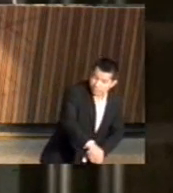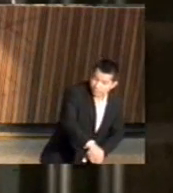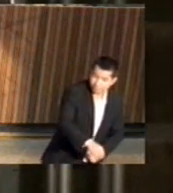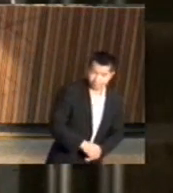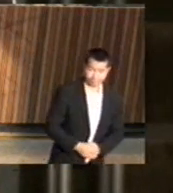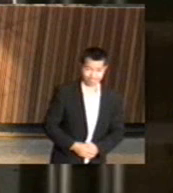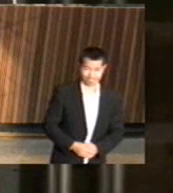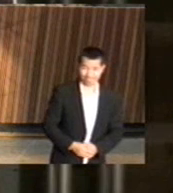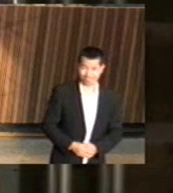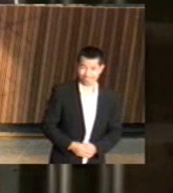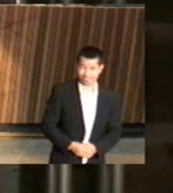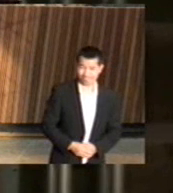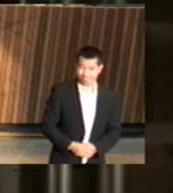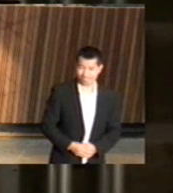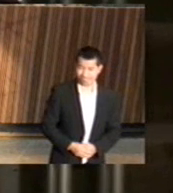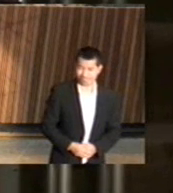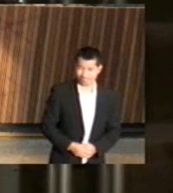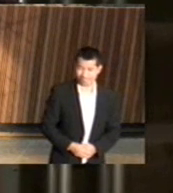Consegue entender?